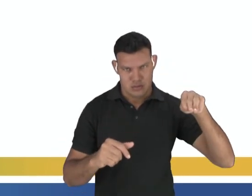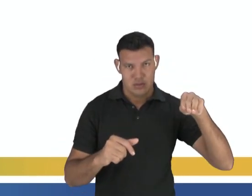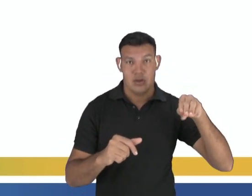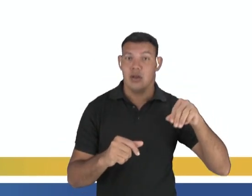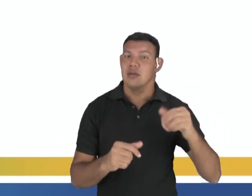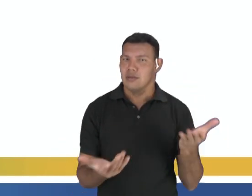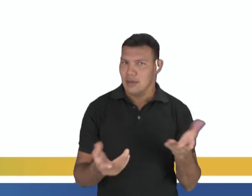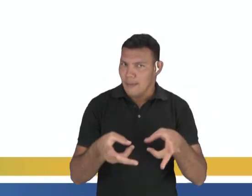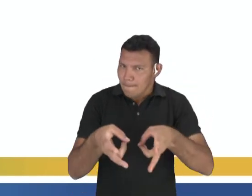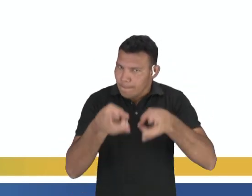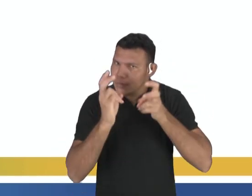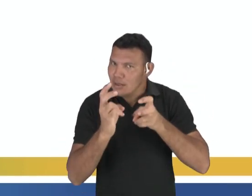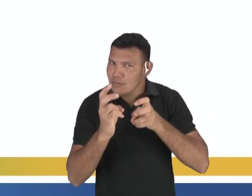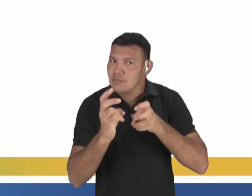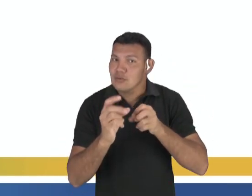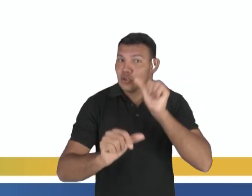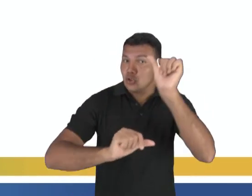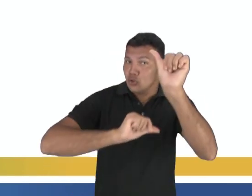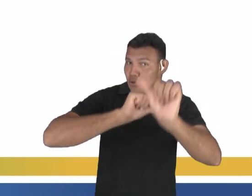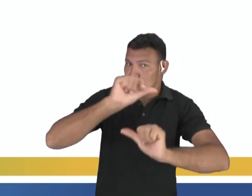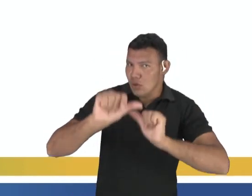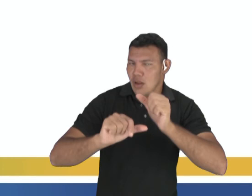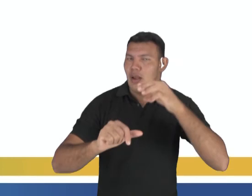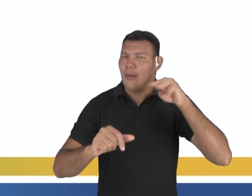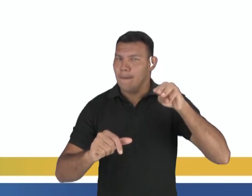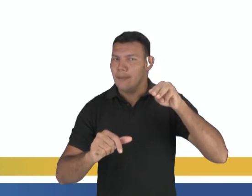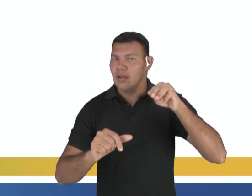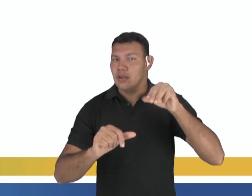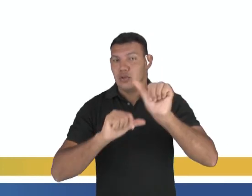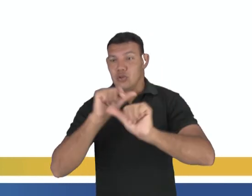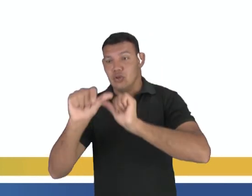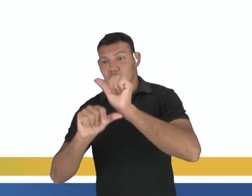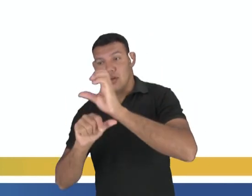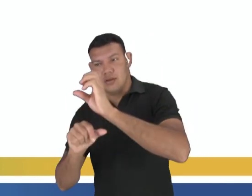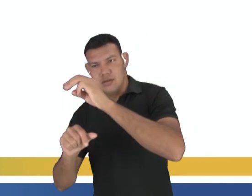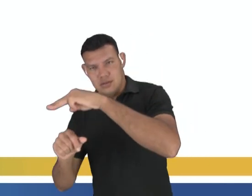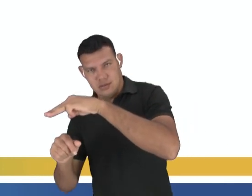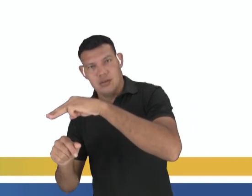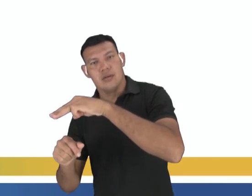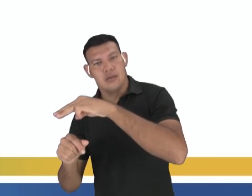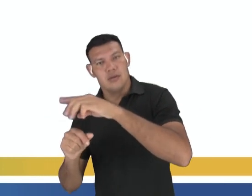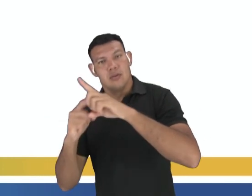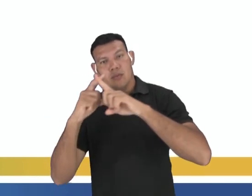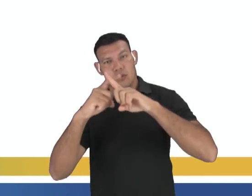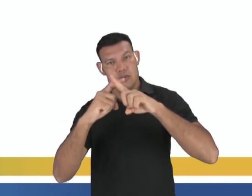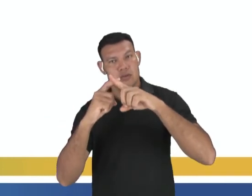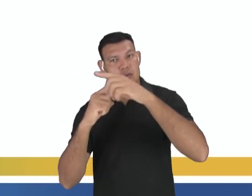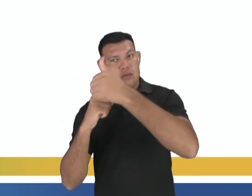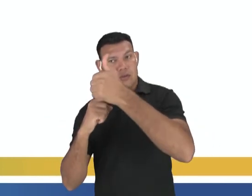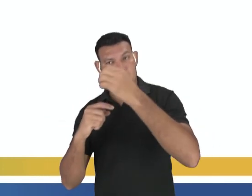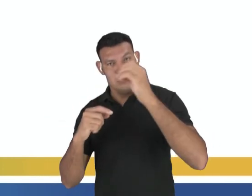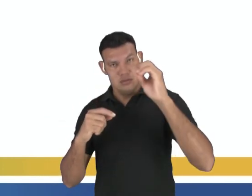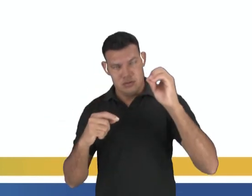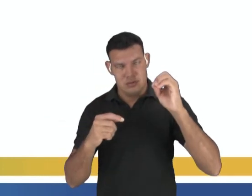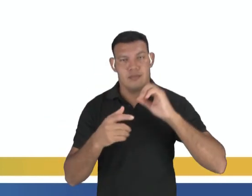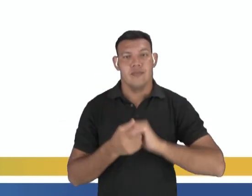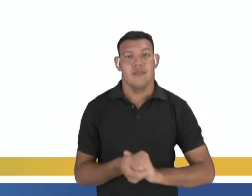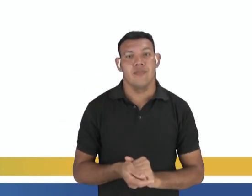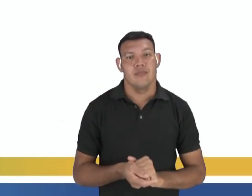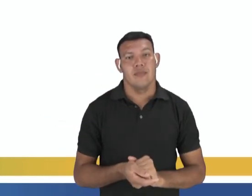converter para centímetro não se esqueça para eu passar de metro para centímetro multiplique por 100 bom então vamos